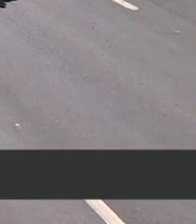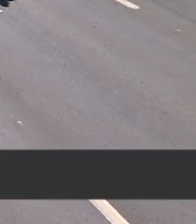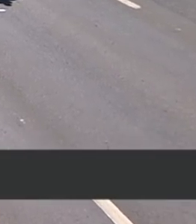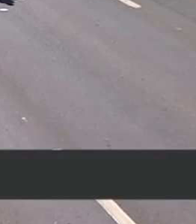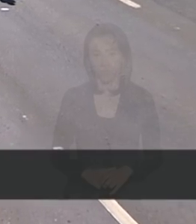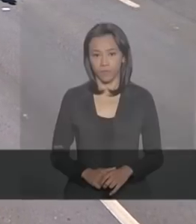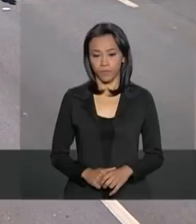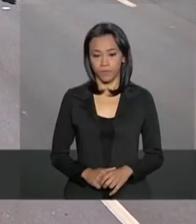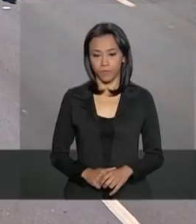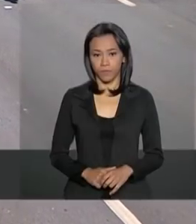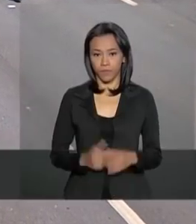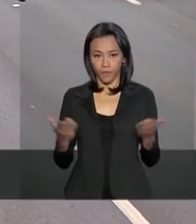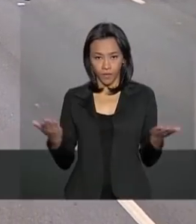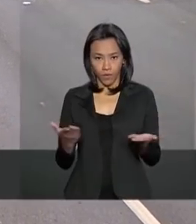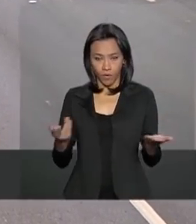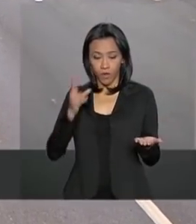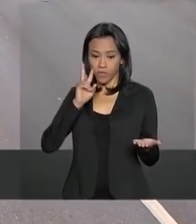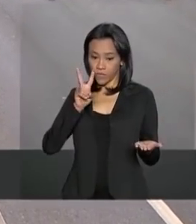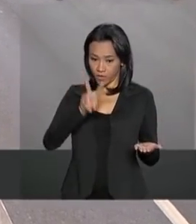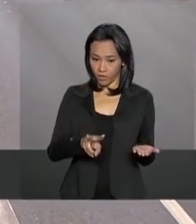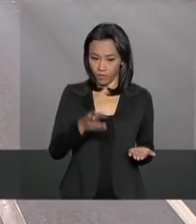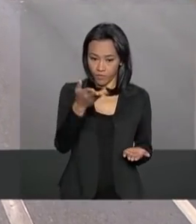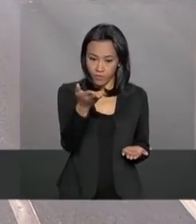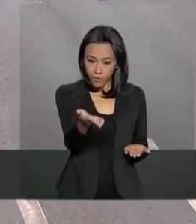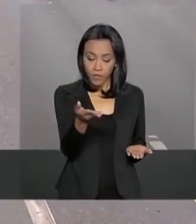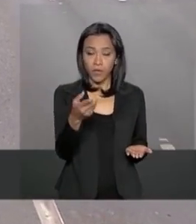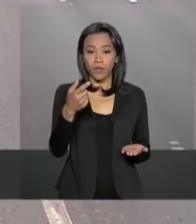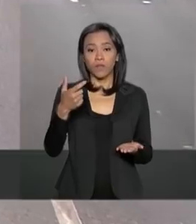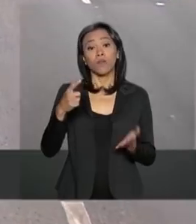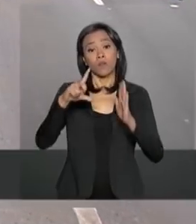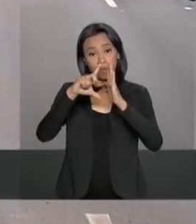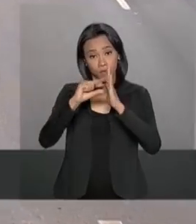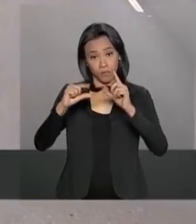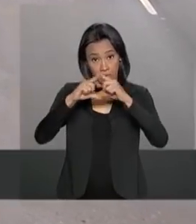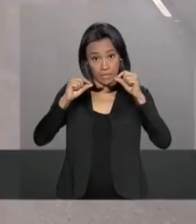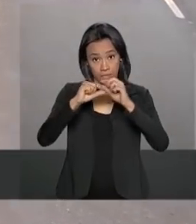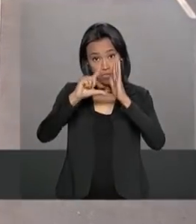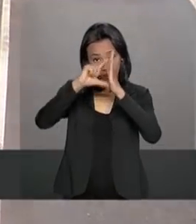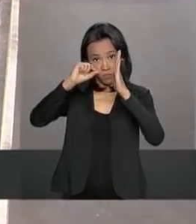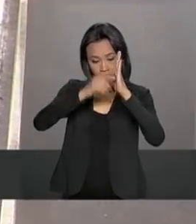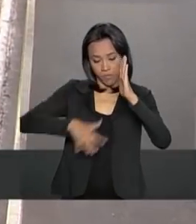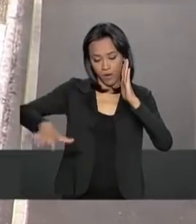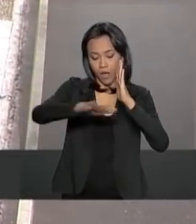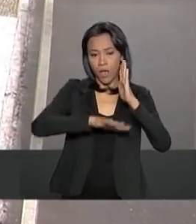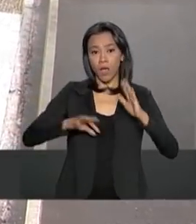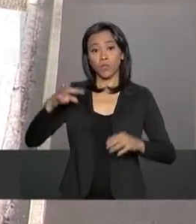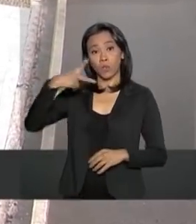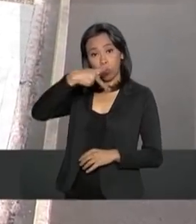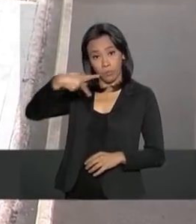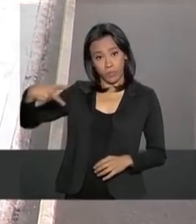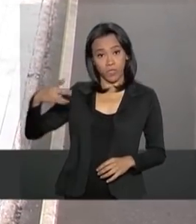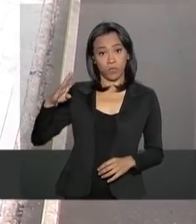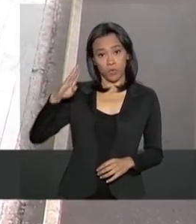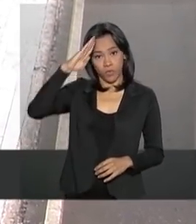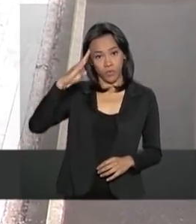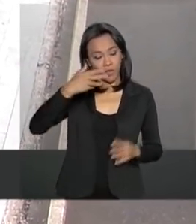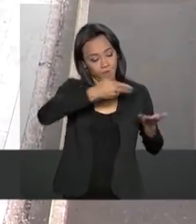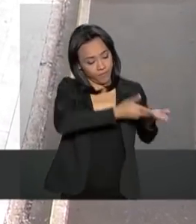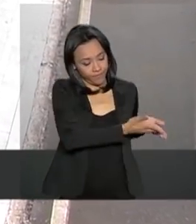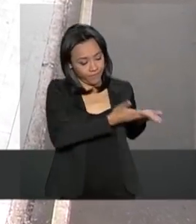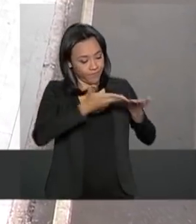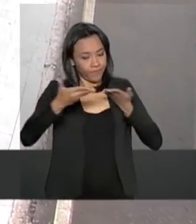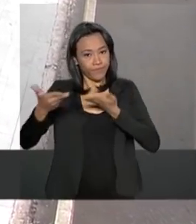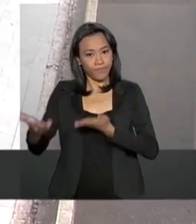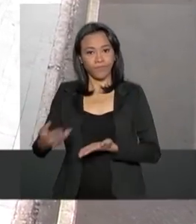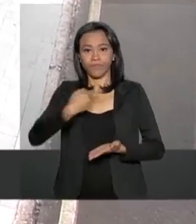Nós estamos acompanhando aí a transmissão ao vivo, direto do Palácio Planalto. O presidente Jair Bolsonaro recebe o presidente da